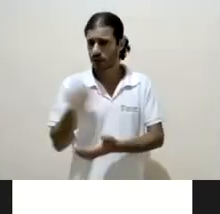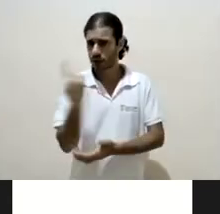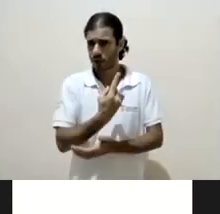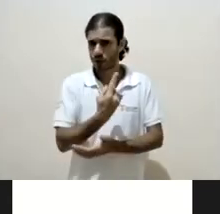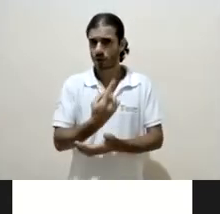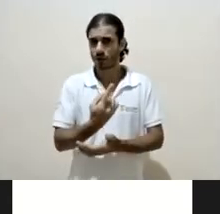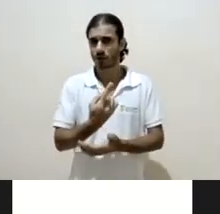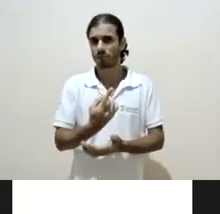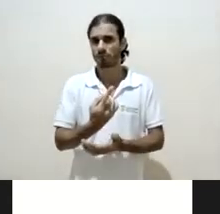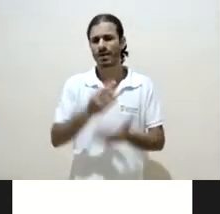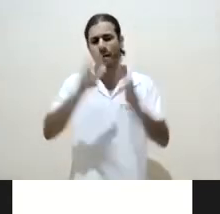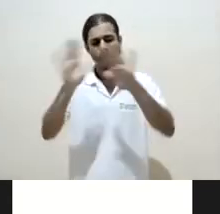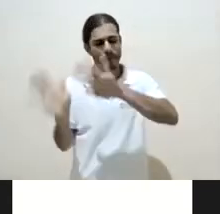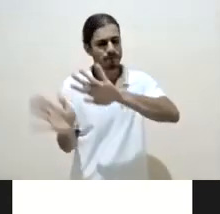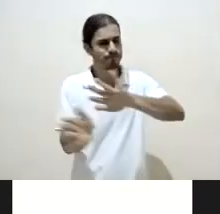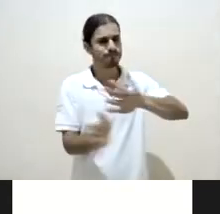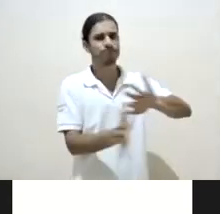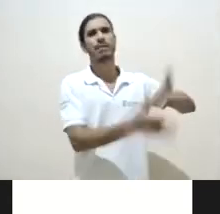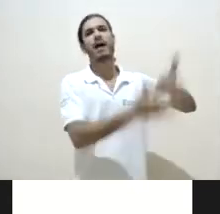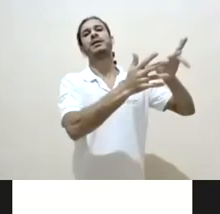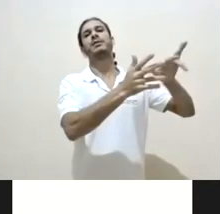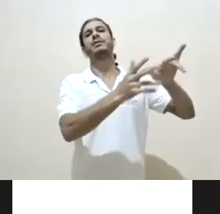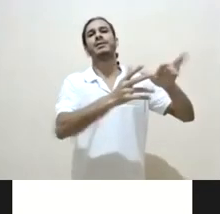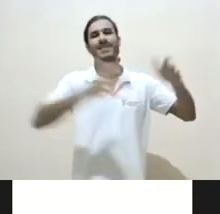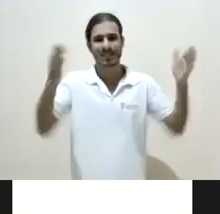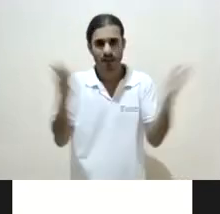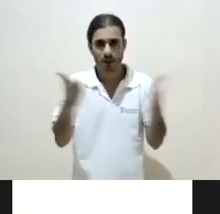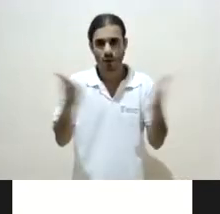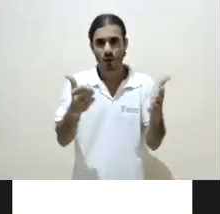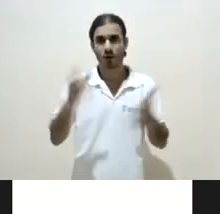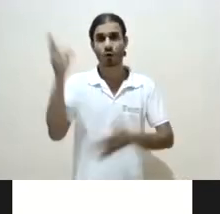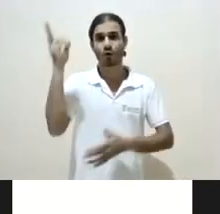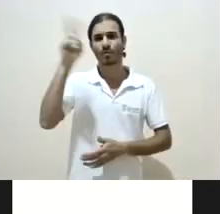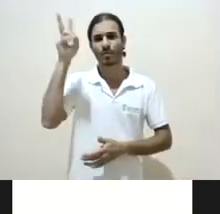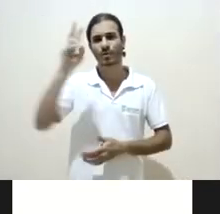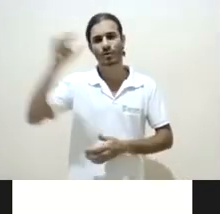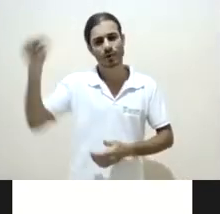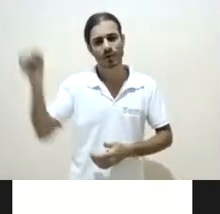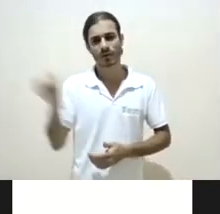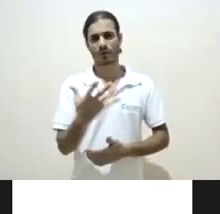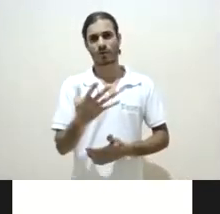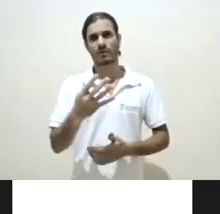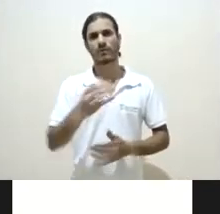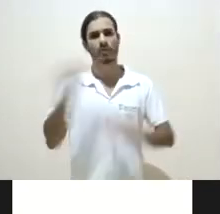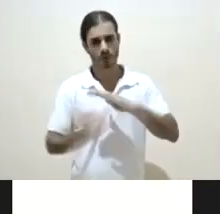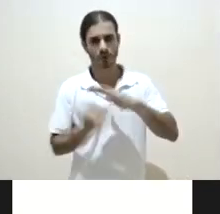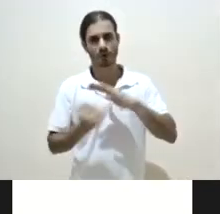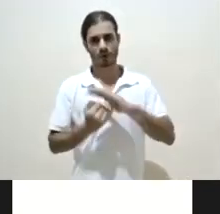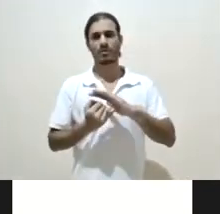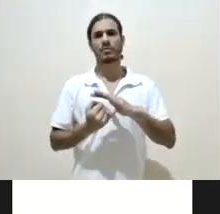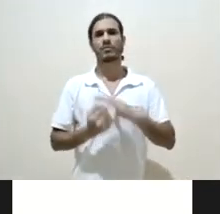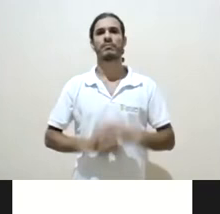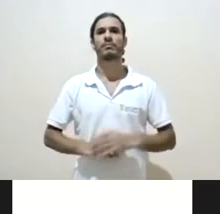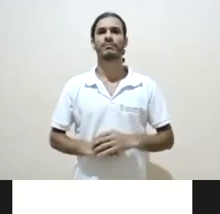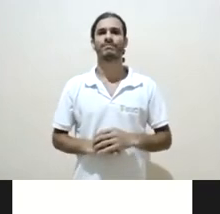começar a contar uma outra história, né, na nossa instituição. A pandemia nos deixou